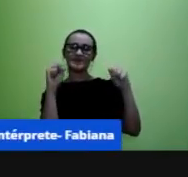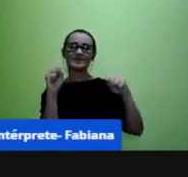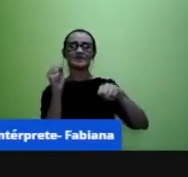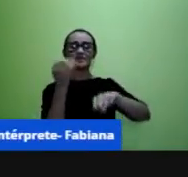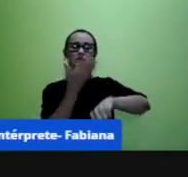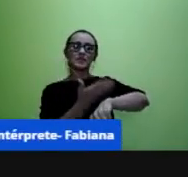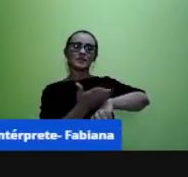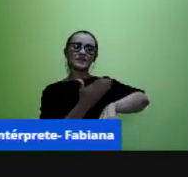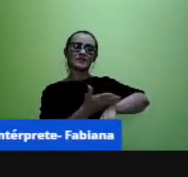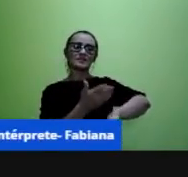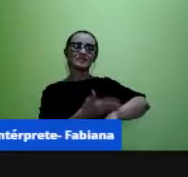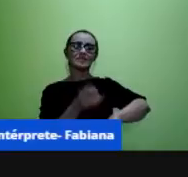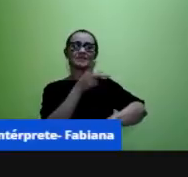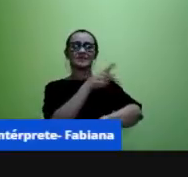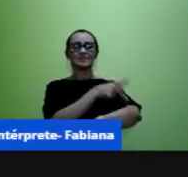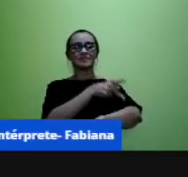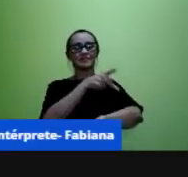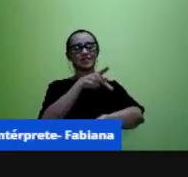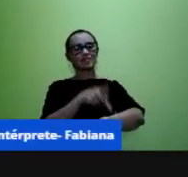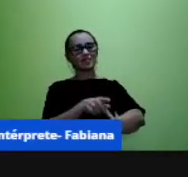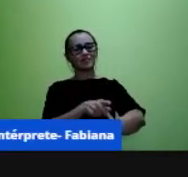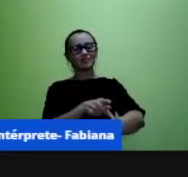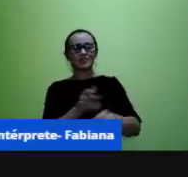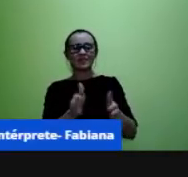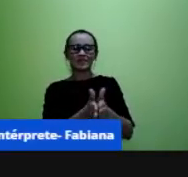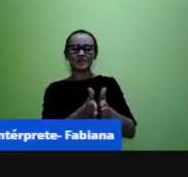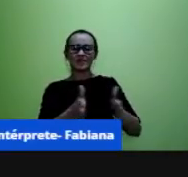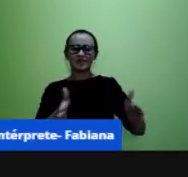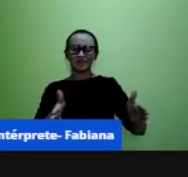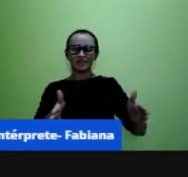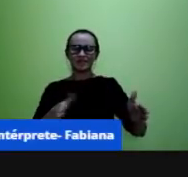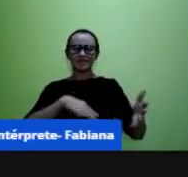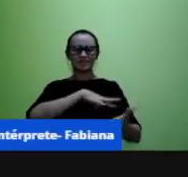práticas pedagógicas em tempos de pandemia.